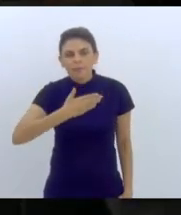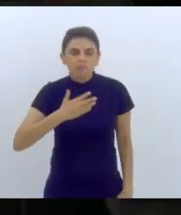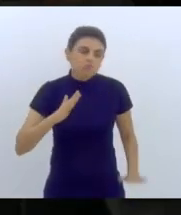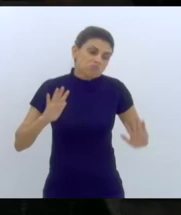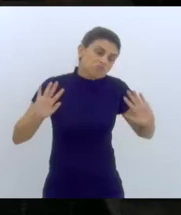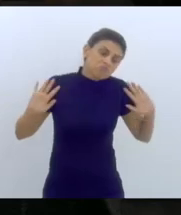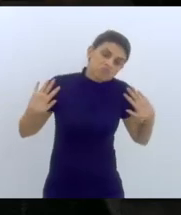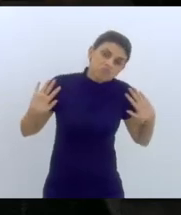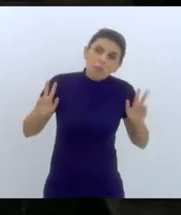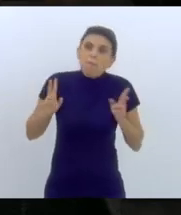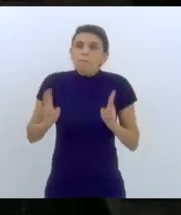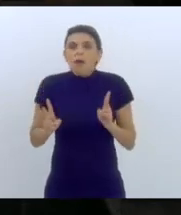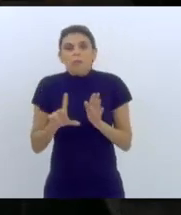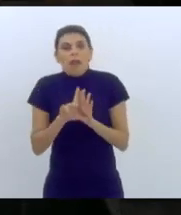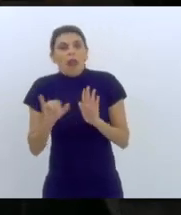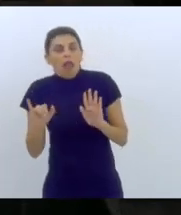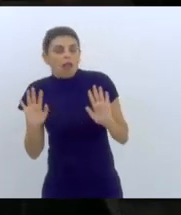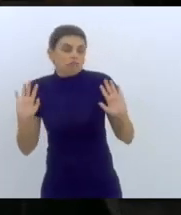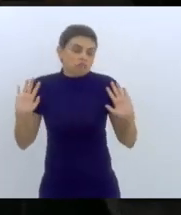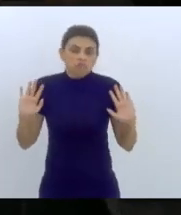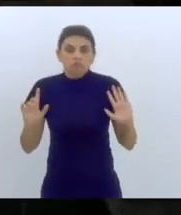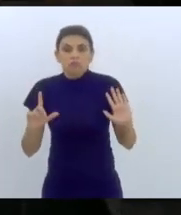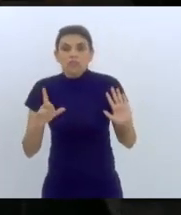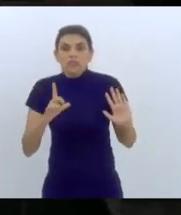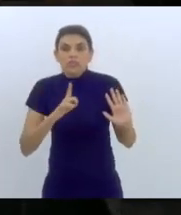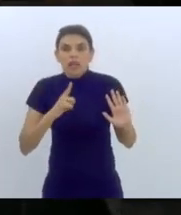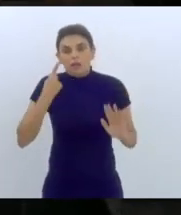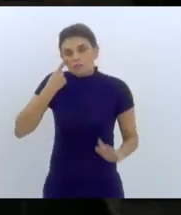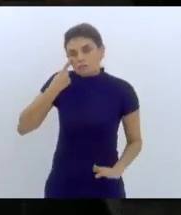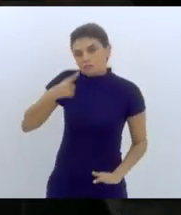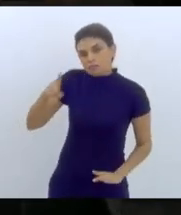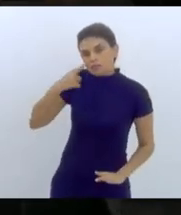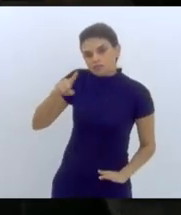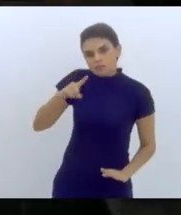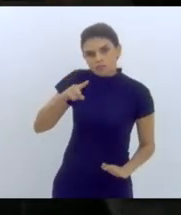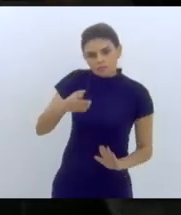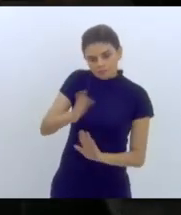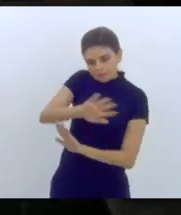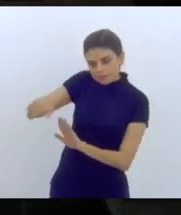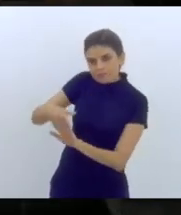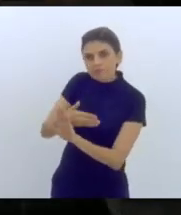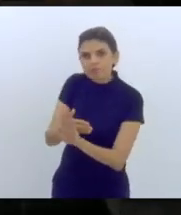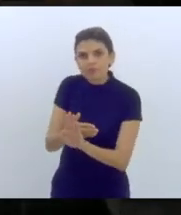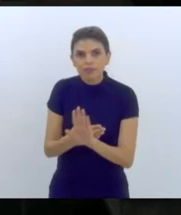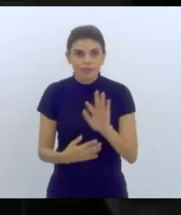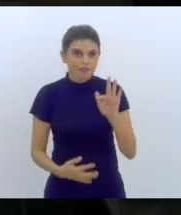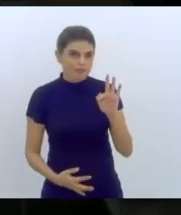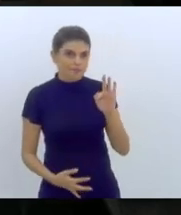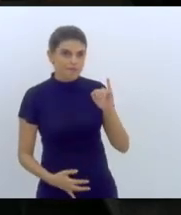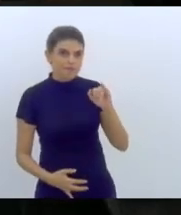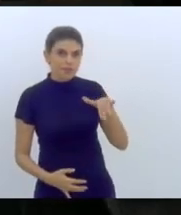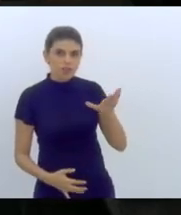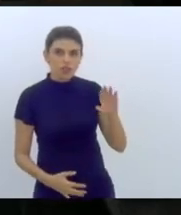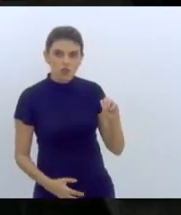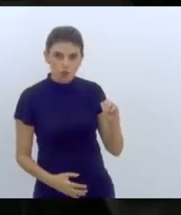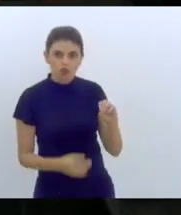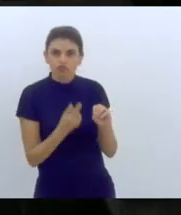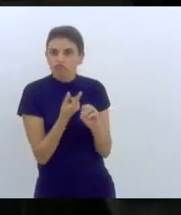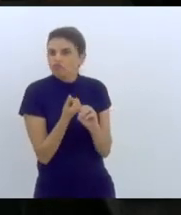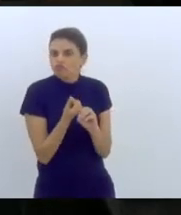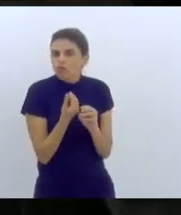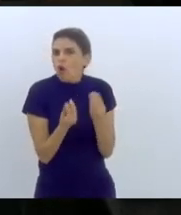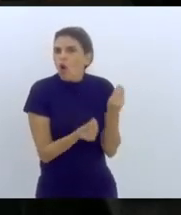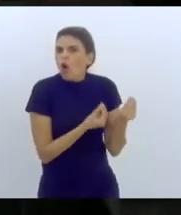mesmo dentro da lei, ela está burlando o fisco, E como faz? Como